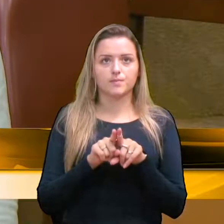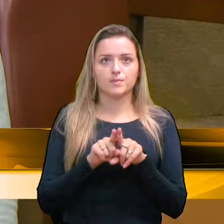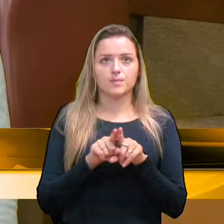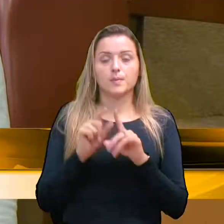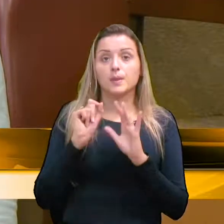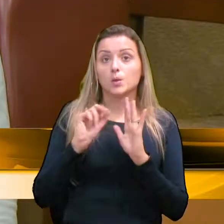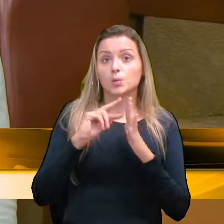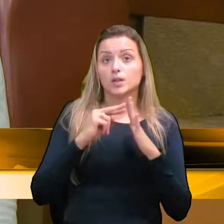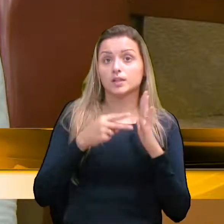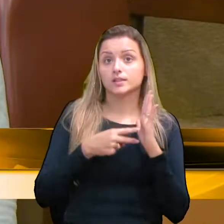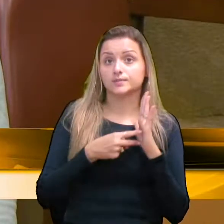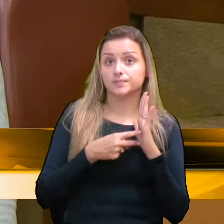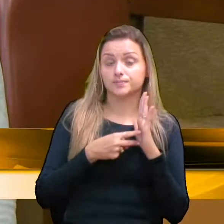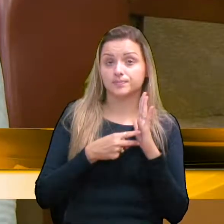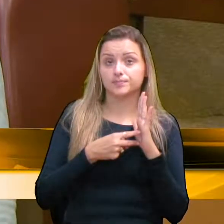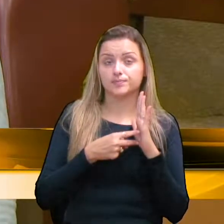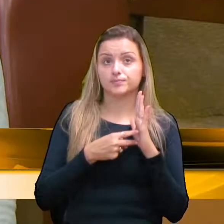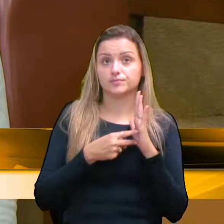de